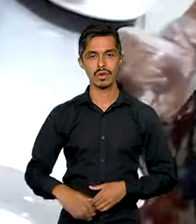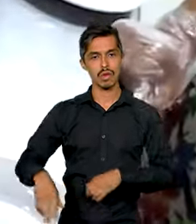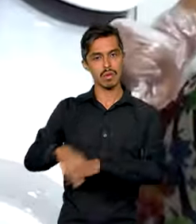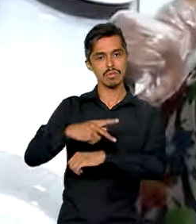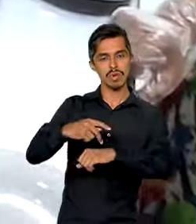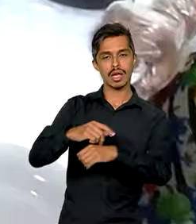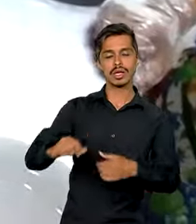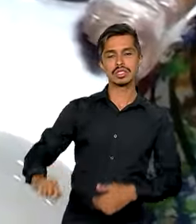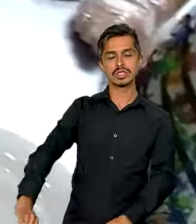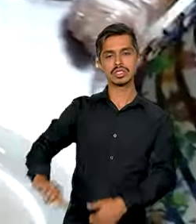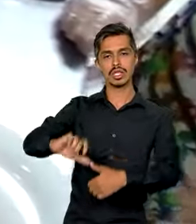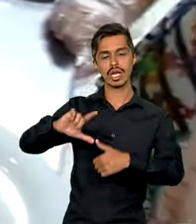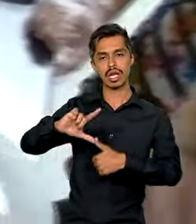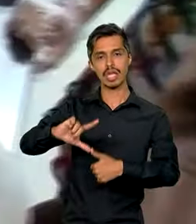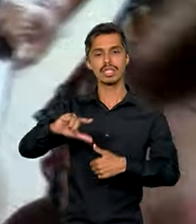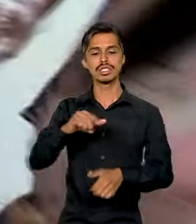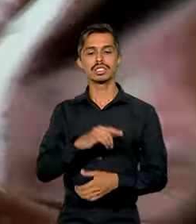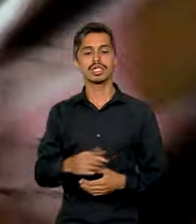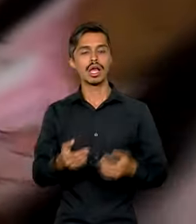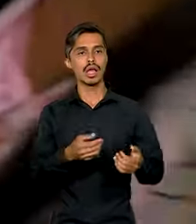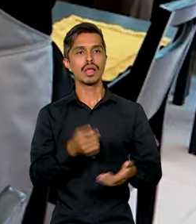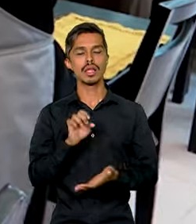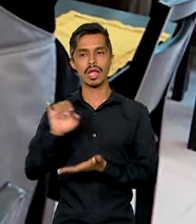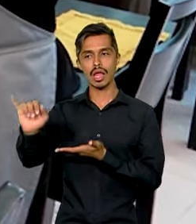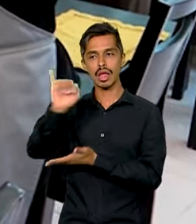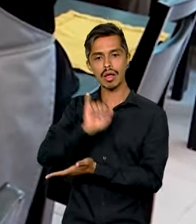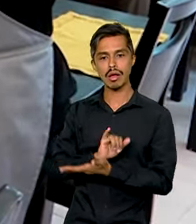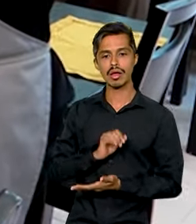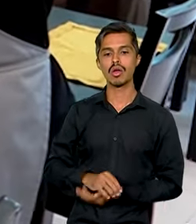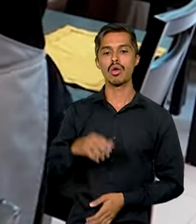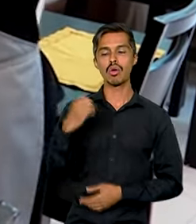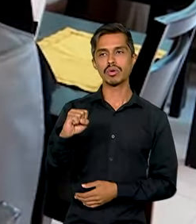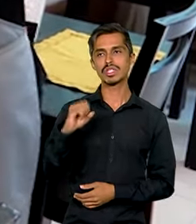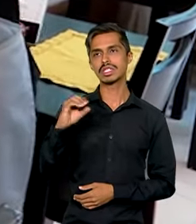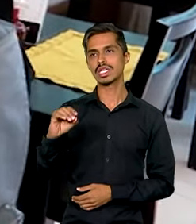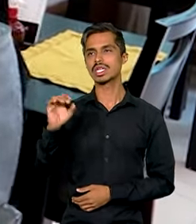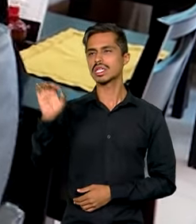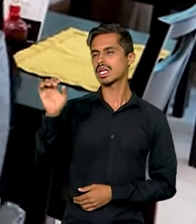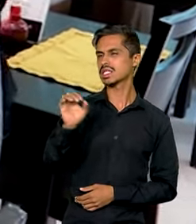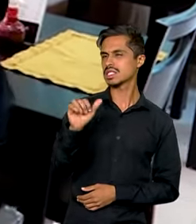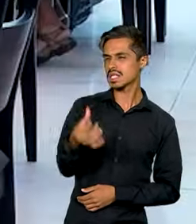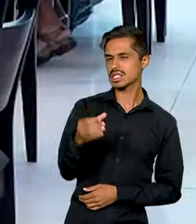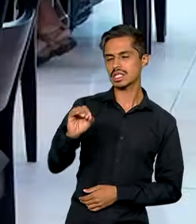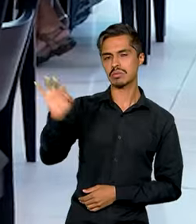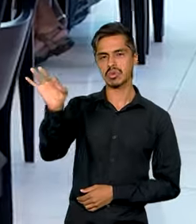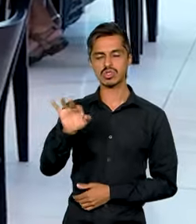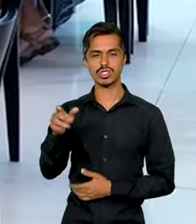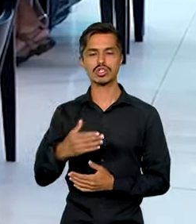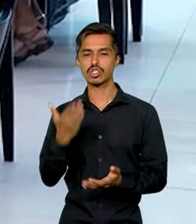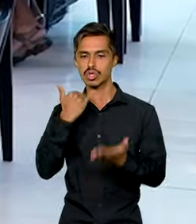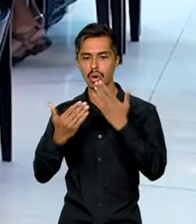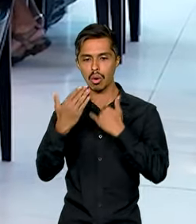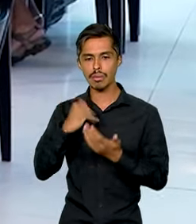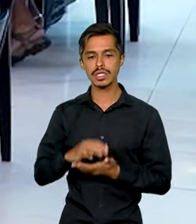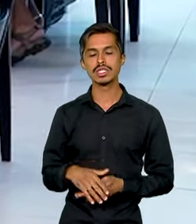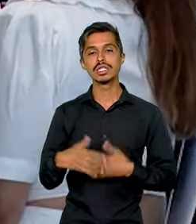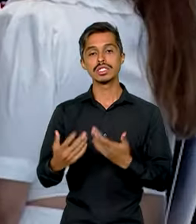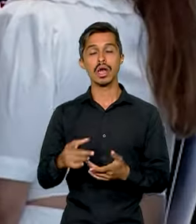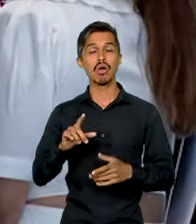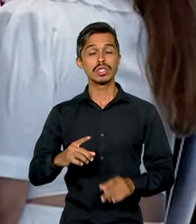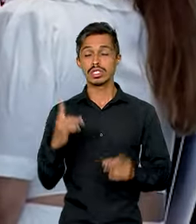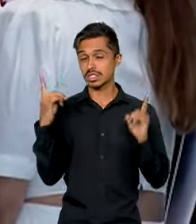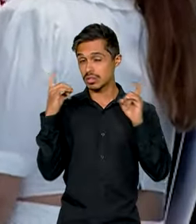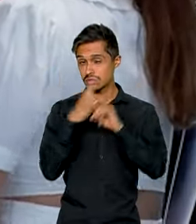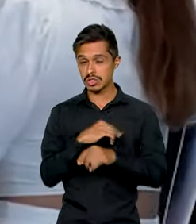global importam de 60 a 80% dos alimentos que consomem e serão duramente afetados pelas